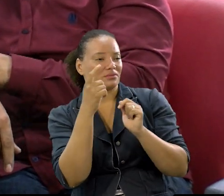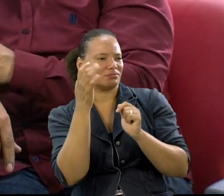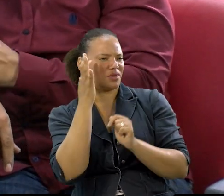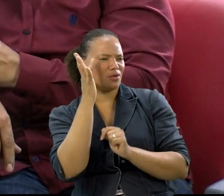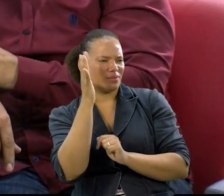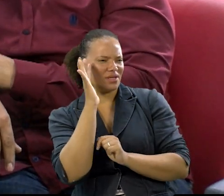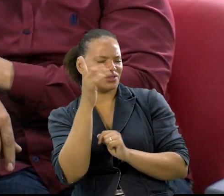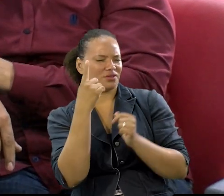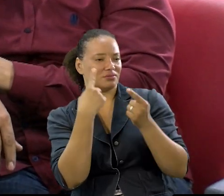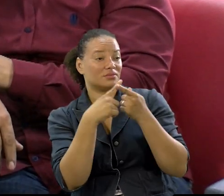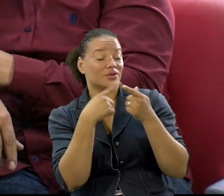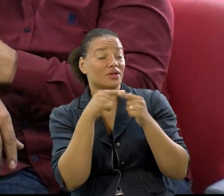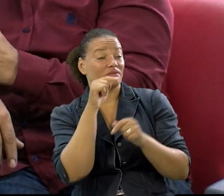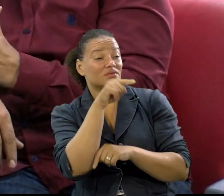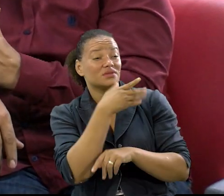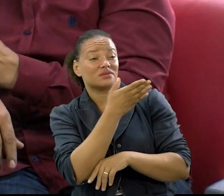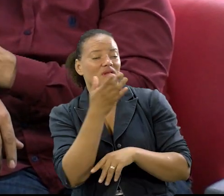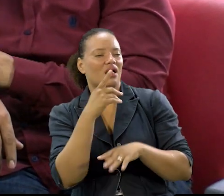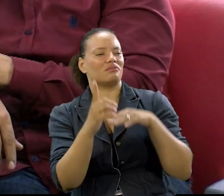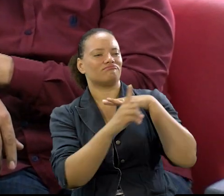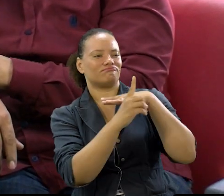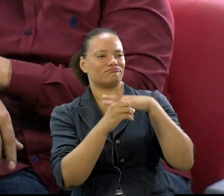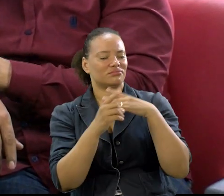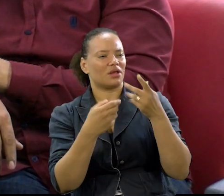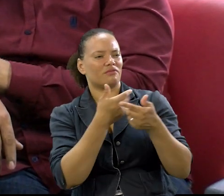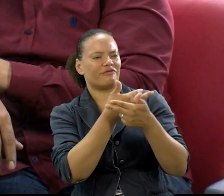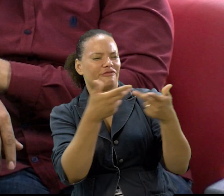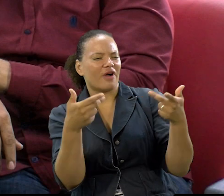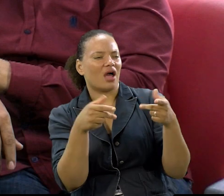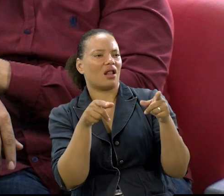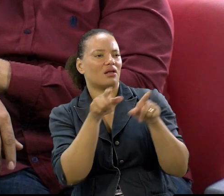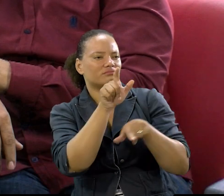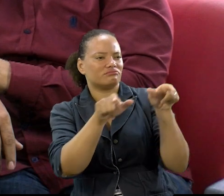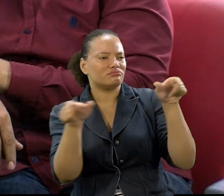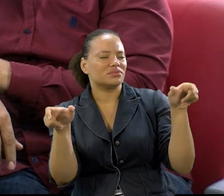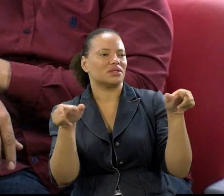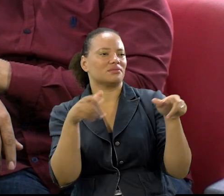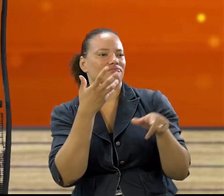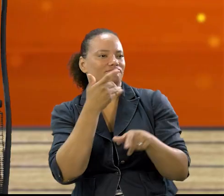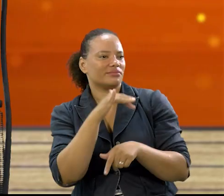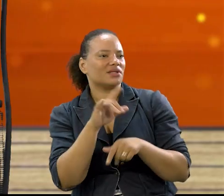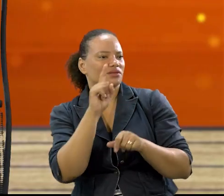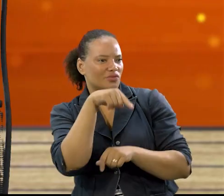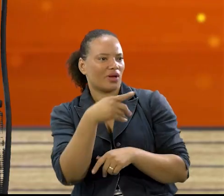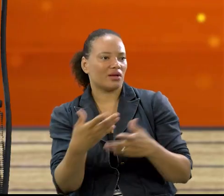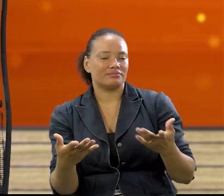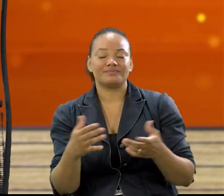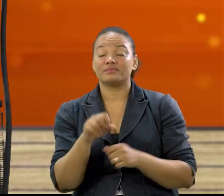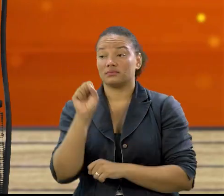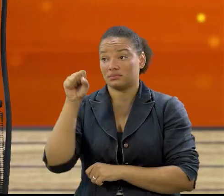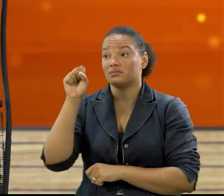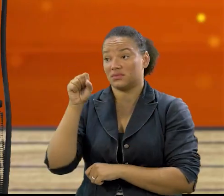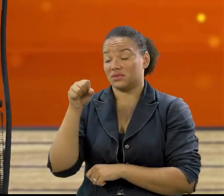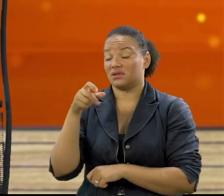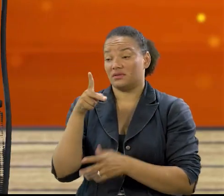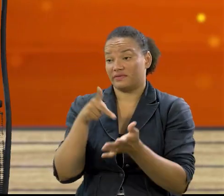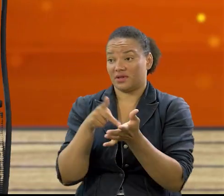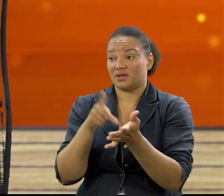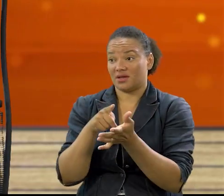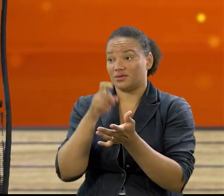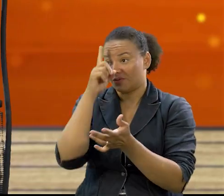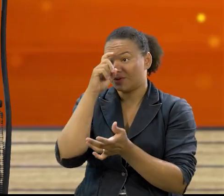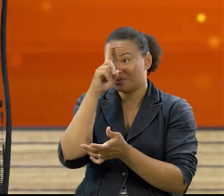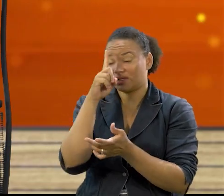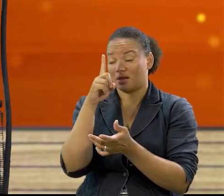é porque vocês atendem muitas crianças né isso na verdade o hospital como todos sabem funciona